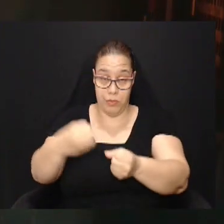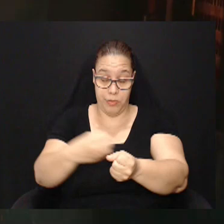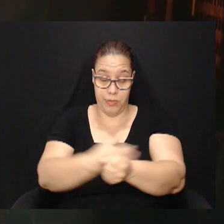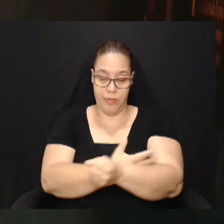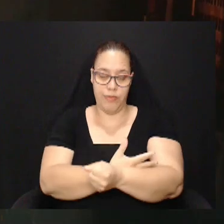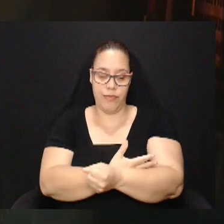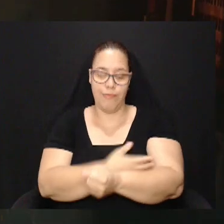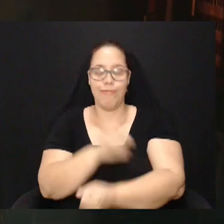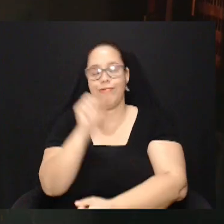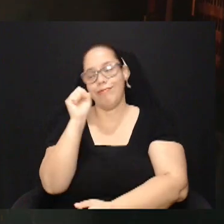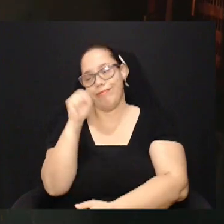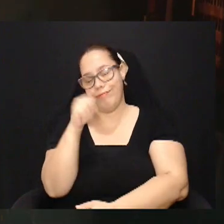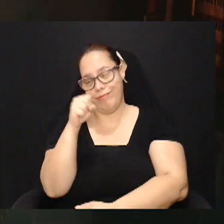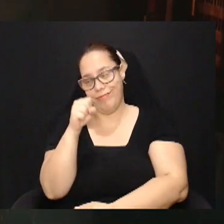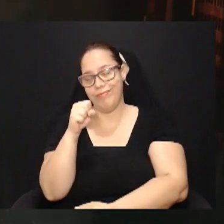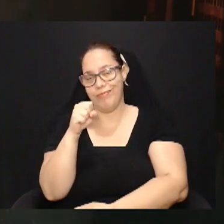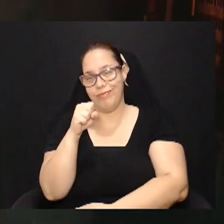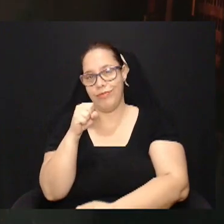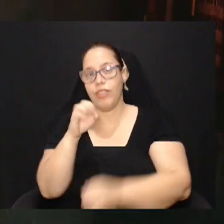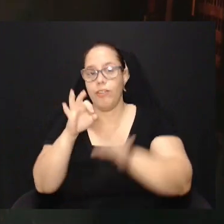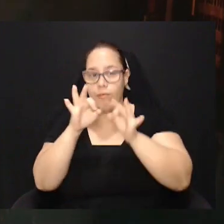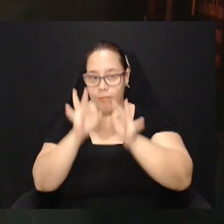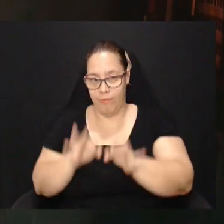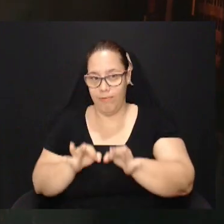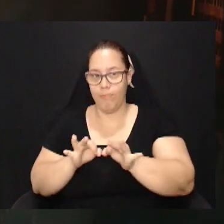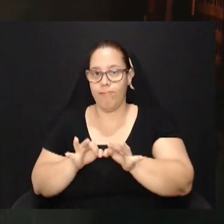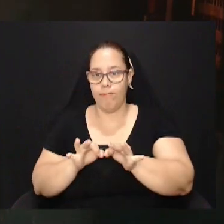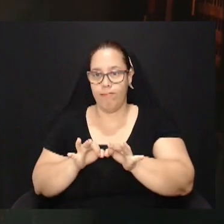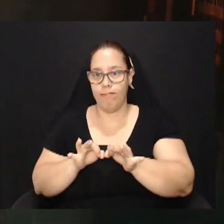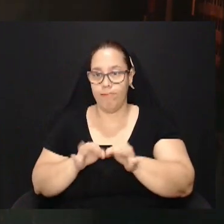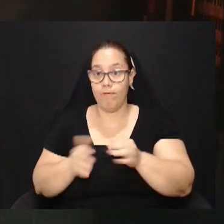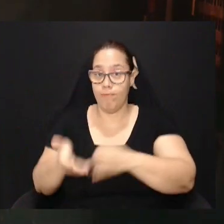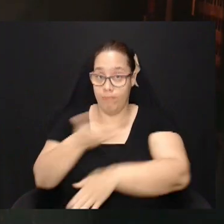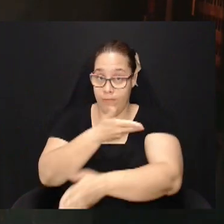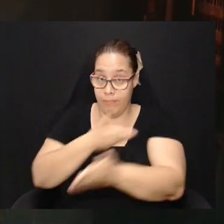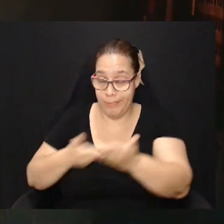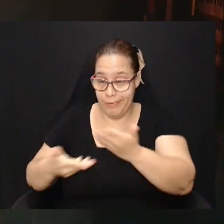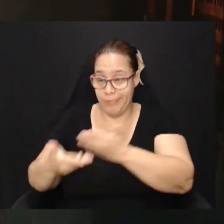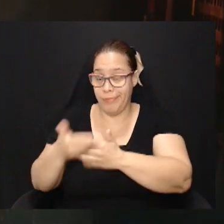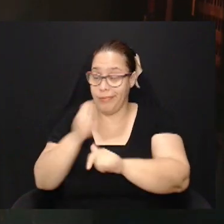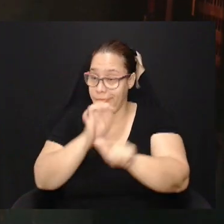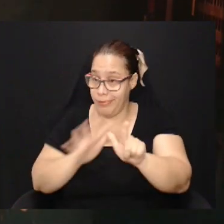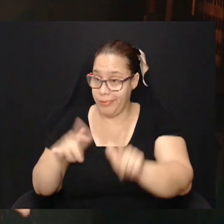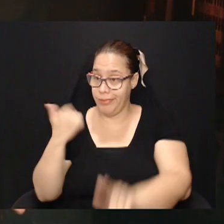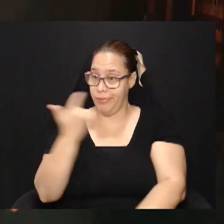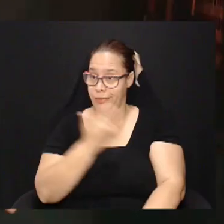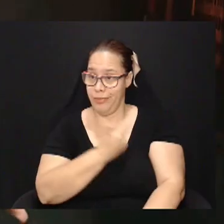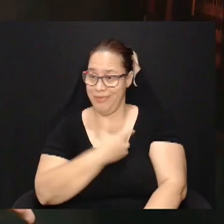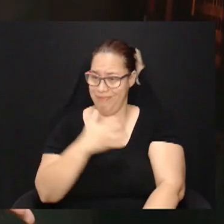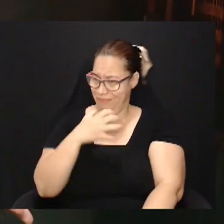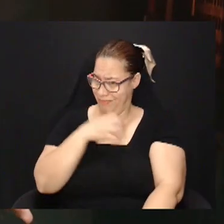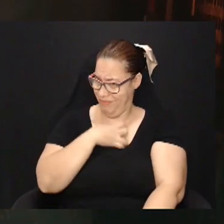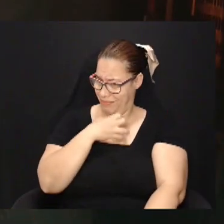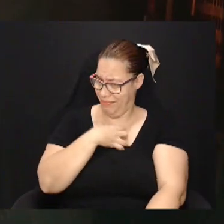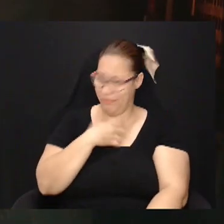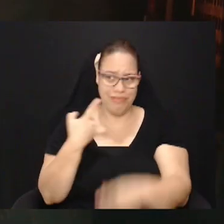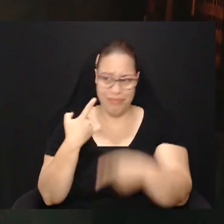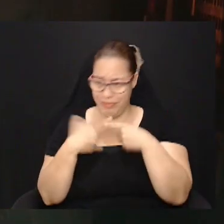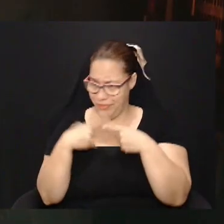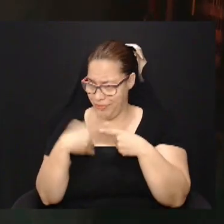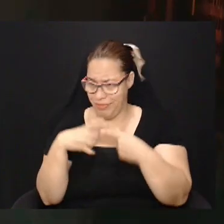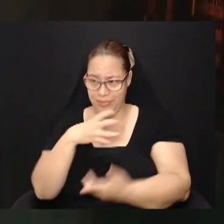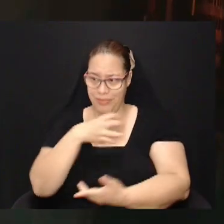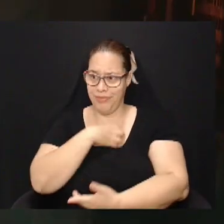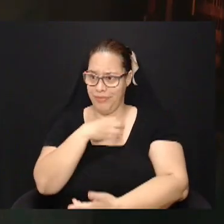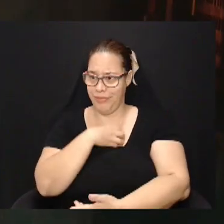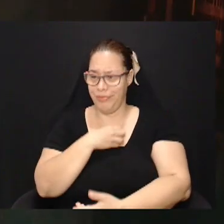de uma forma assertiva, repassar para as nossas crianças o que estamos sentindo e por que estamos sentindo. Claro que você não